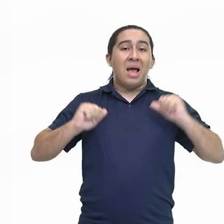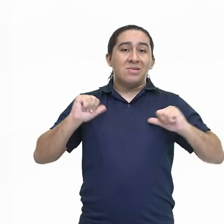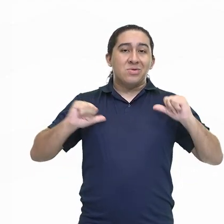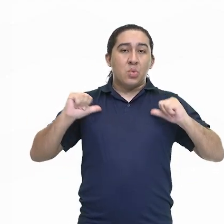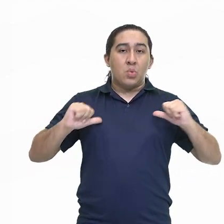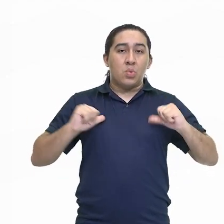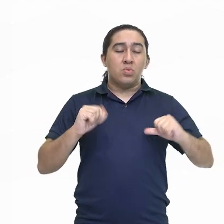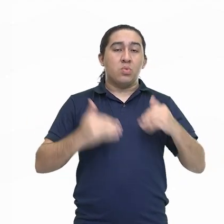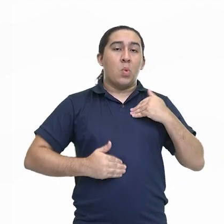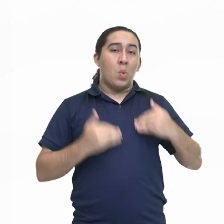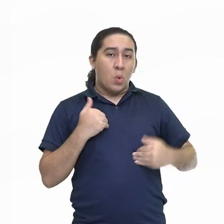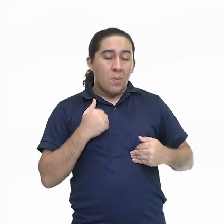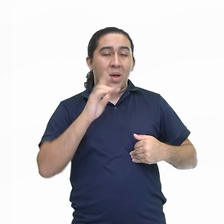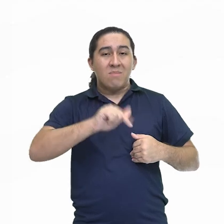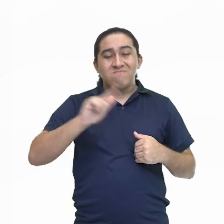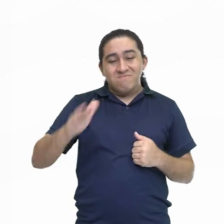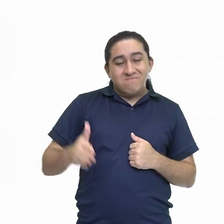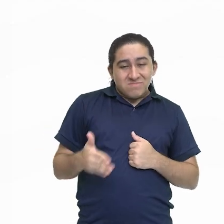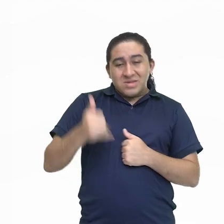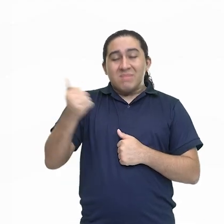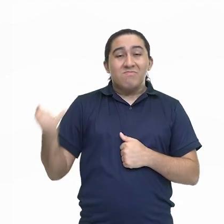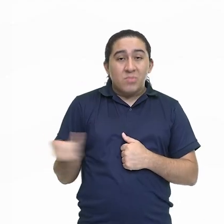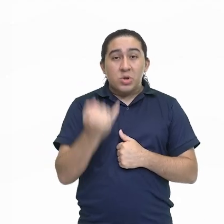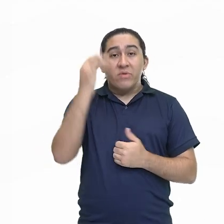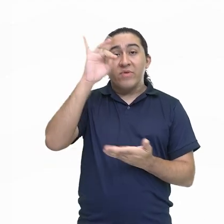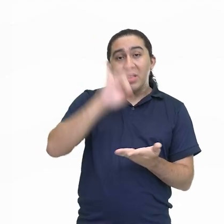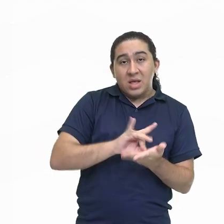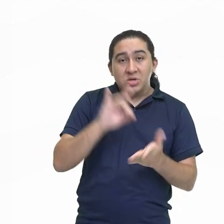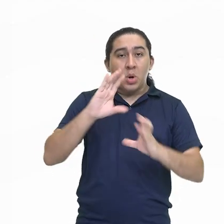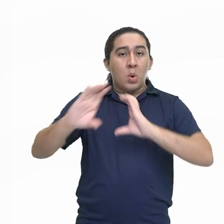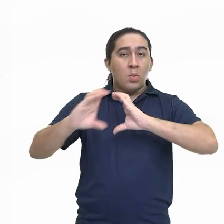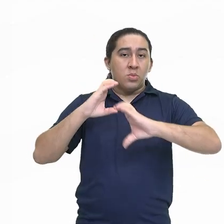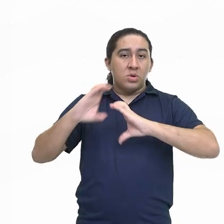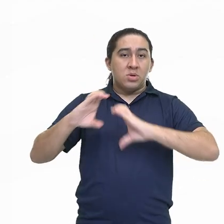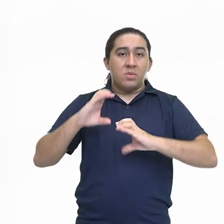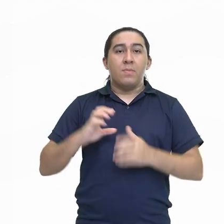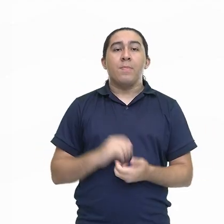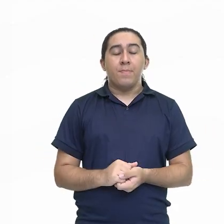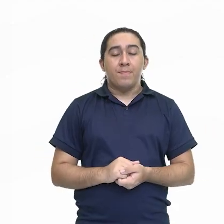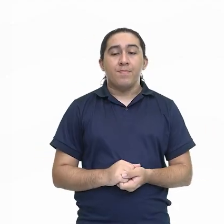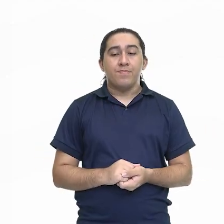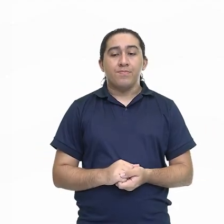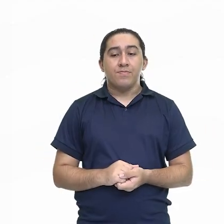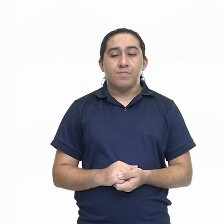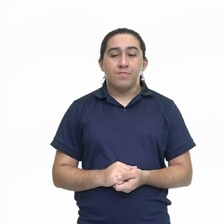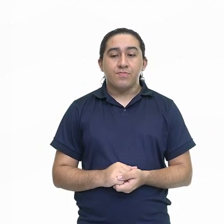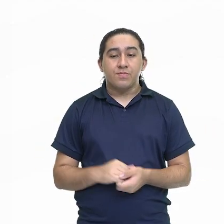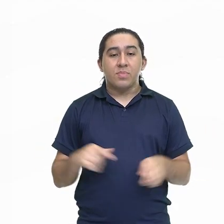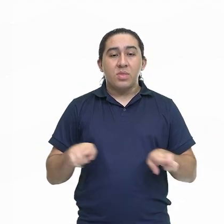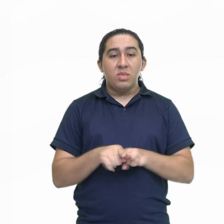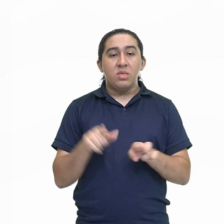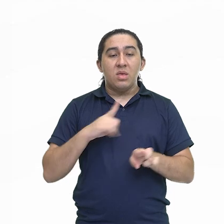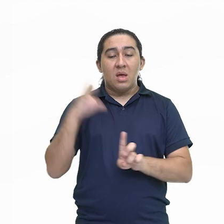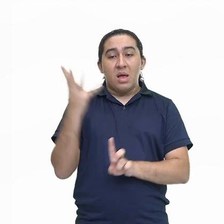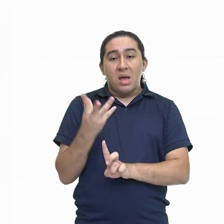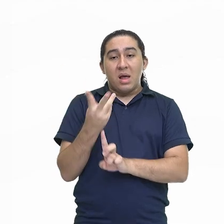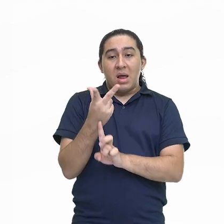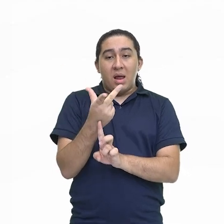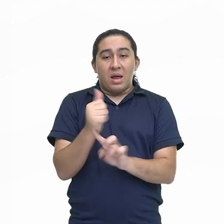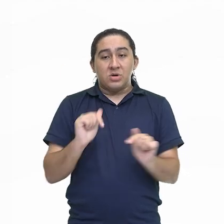uma ferramenta vital na comunicação cênica. Além disso, nós temos a arte